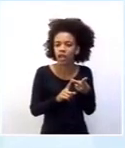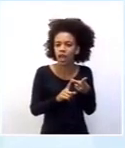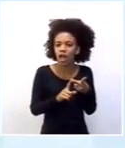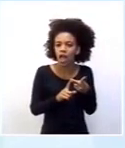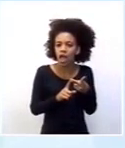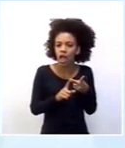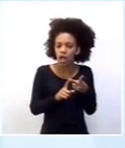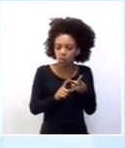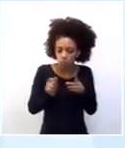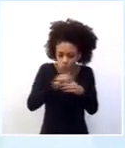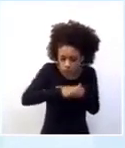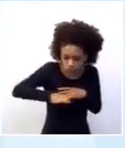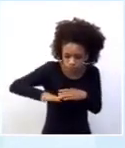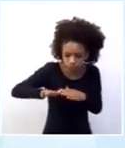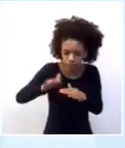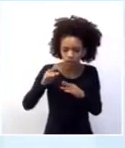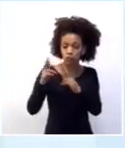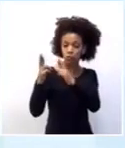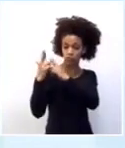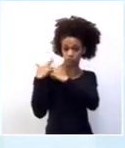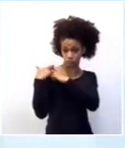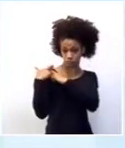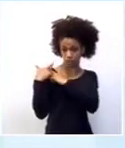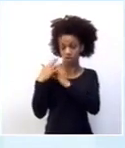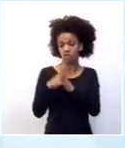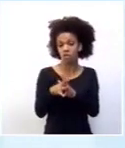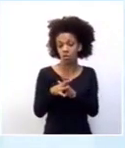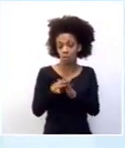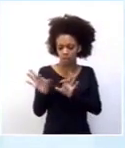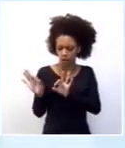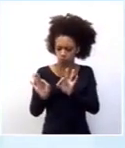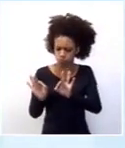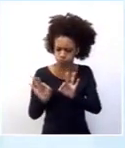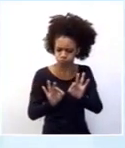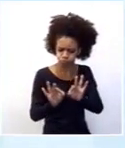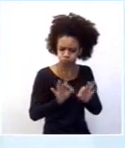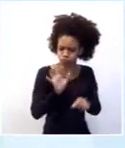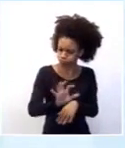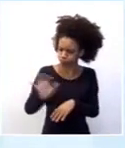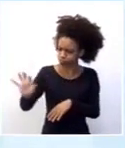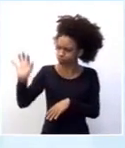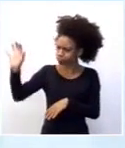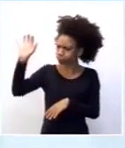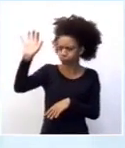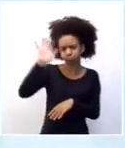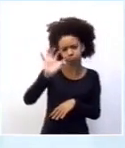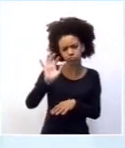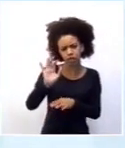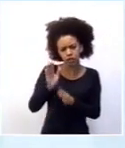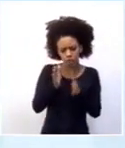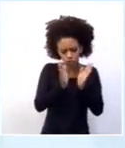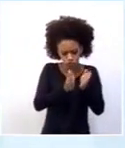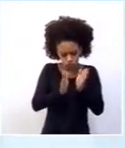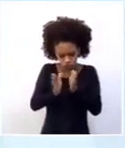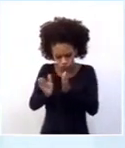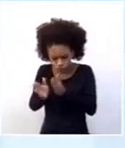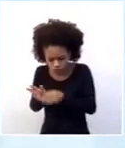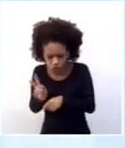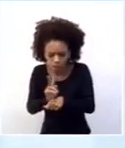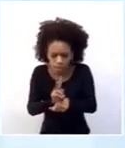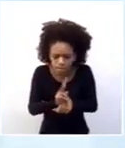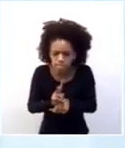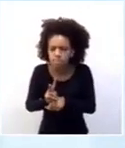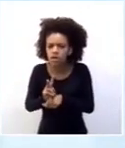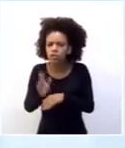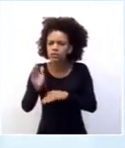pela organização da produção. O Estado ele vai estruturar, ele vai dividir as tarefas, ele vai conferir se essas tarefas